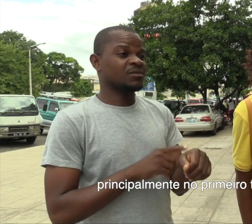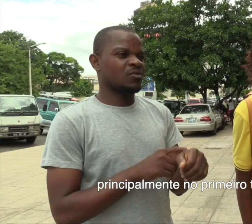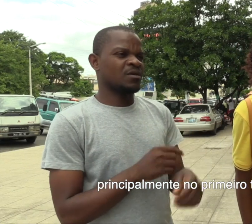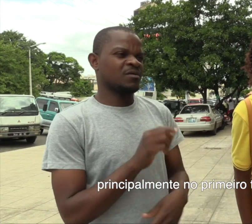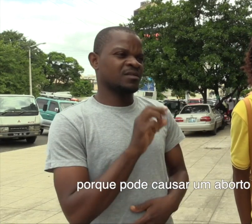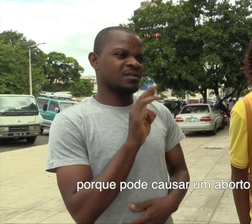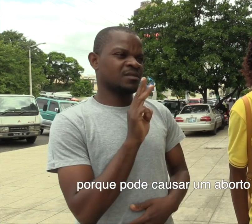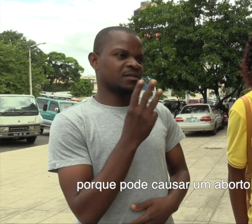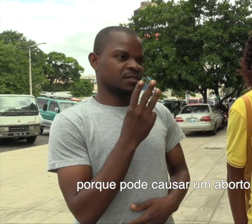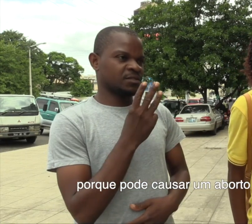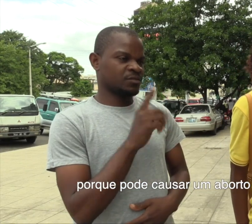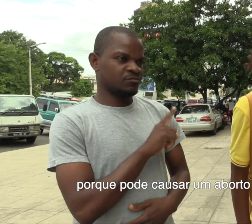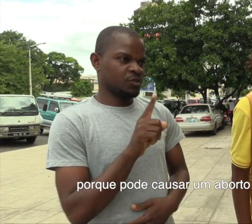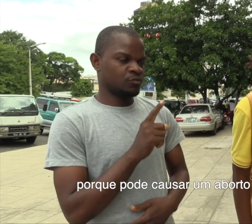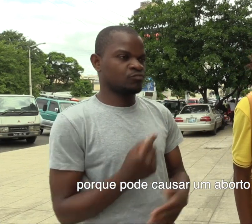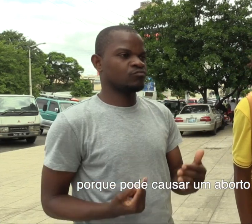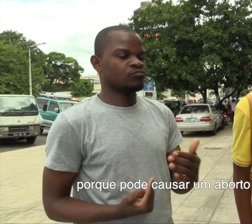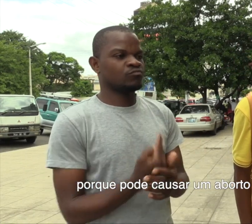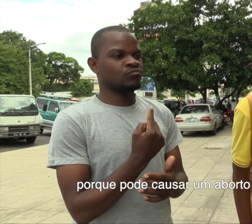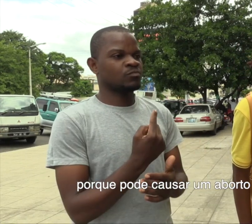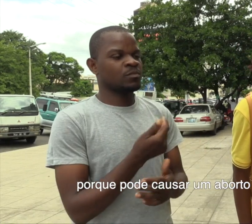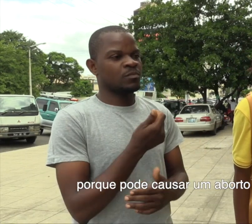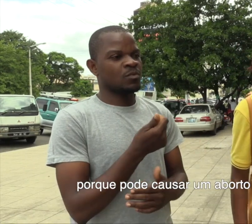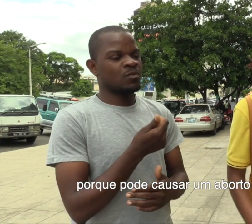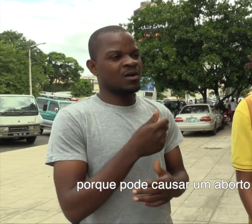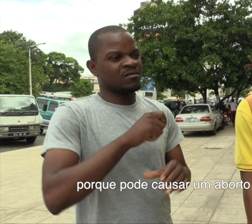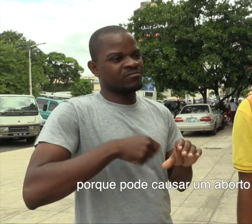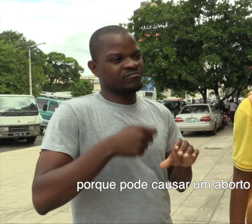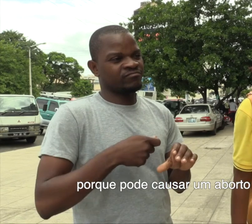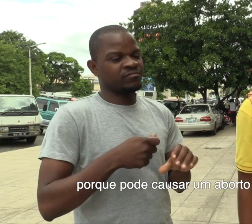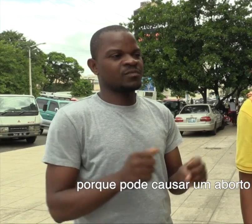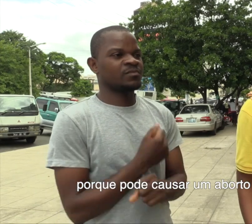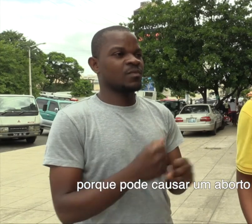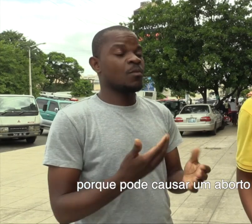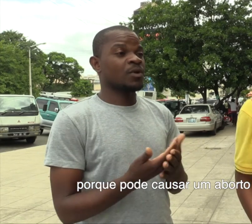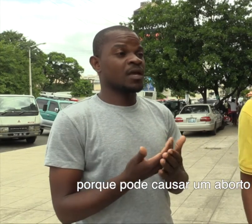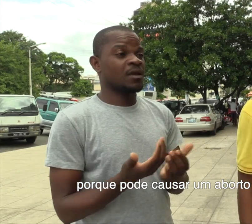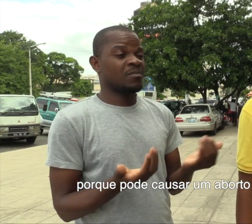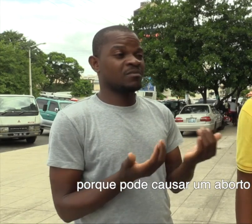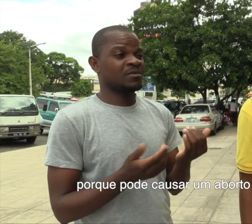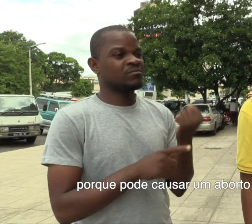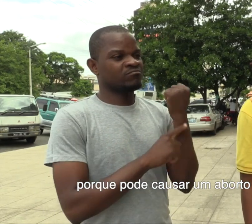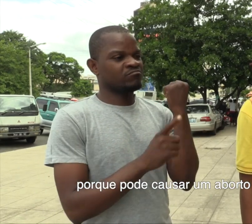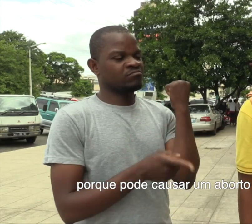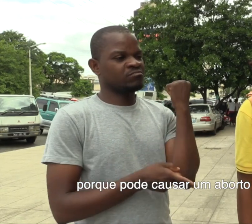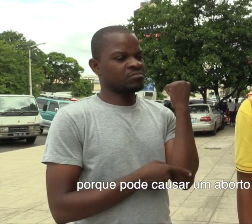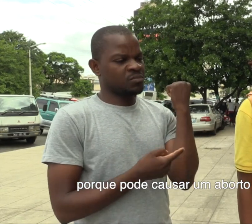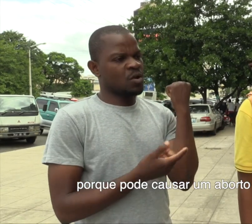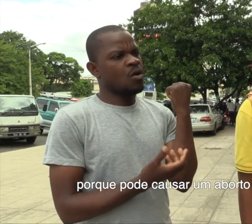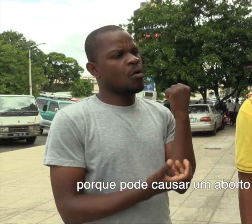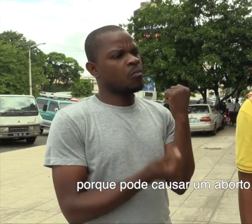trimestre, porque a barriga ou o bebê pode interromper-se, pode